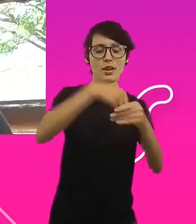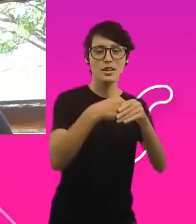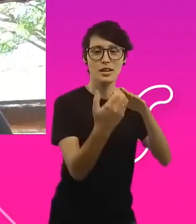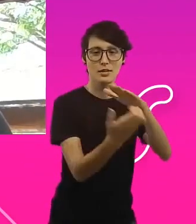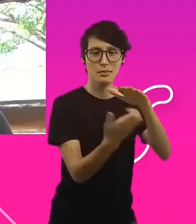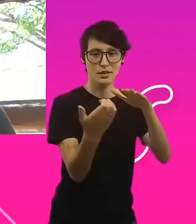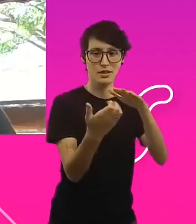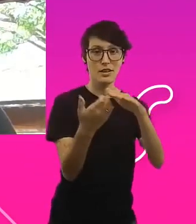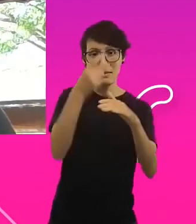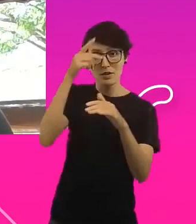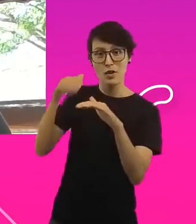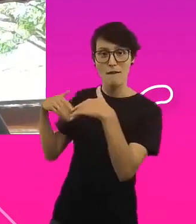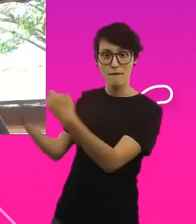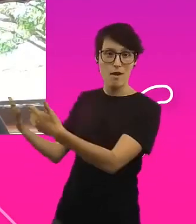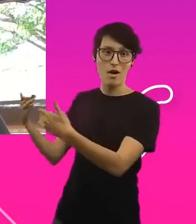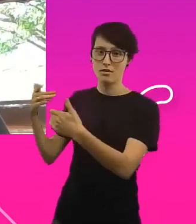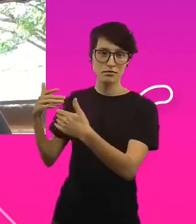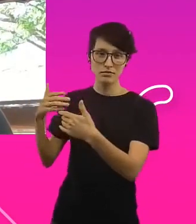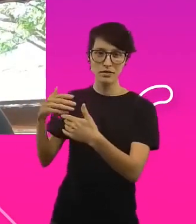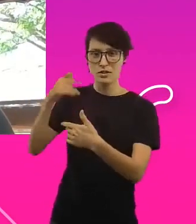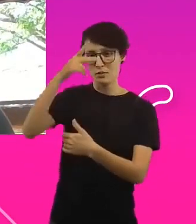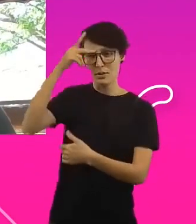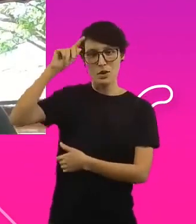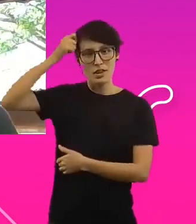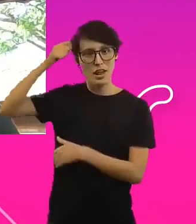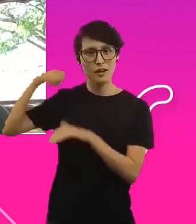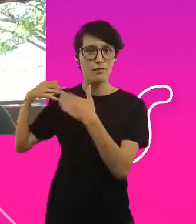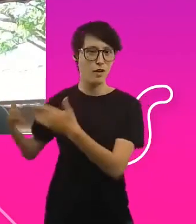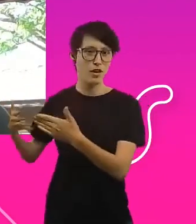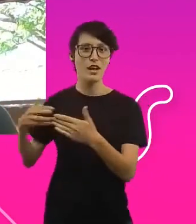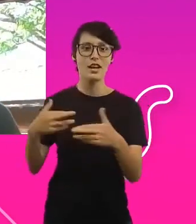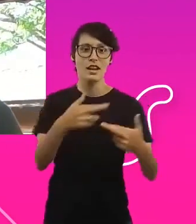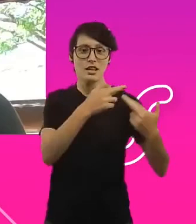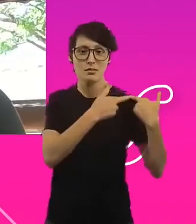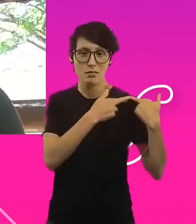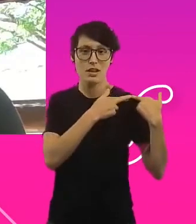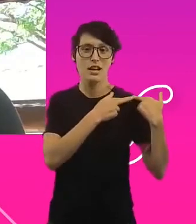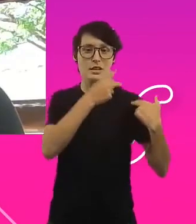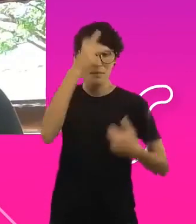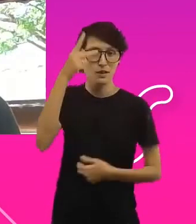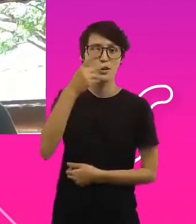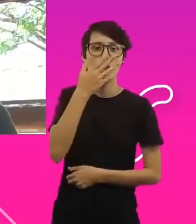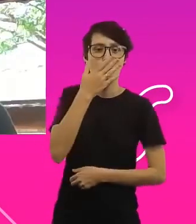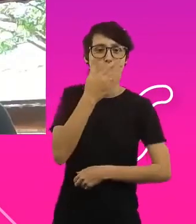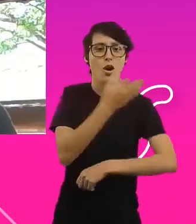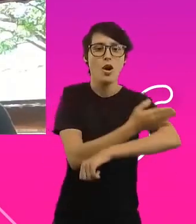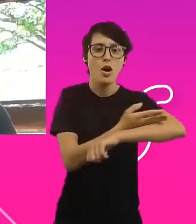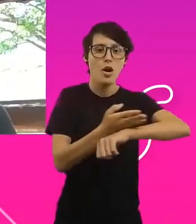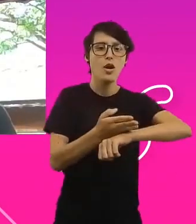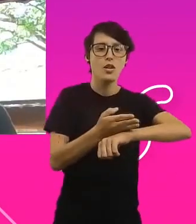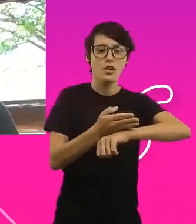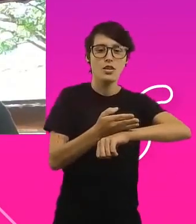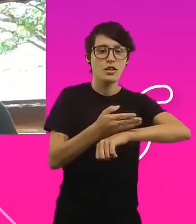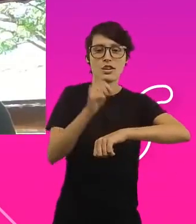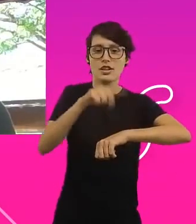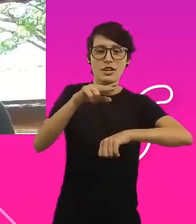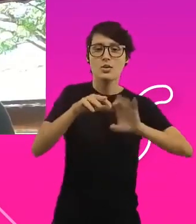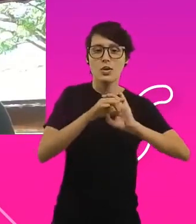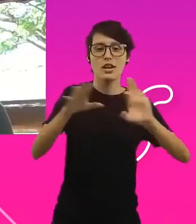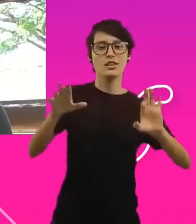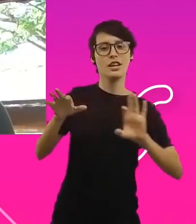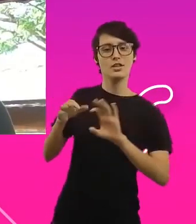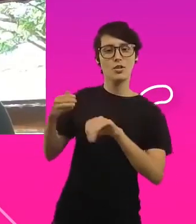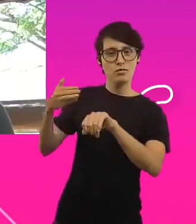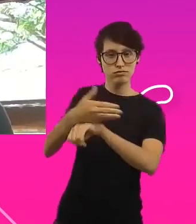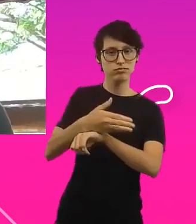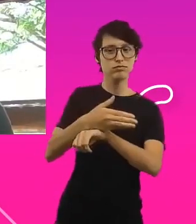do negócio, dos negros que estão fora. São responsabilidade dos brancos que nunca permitiram a entrada dessas pessoas. Então a gente precisa